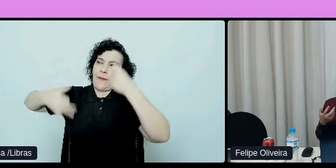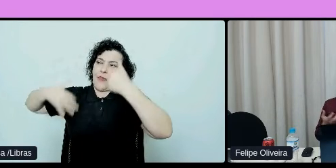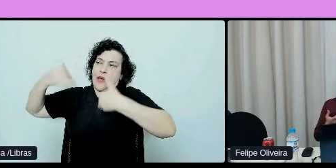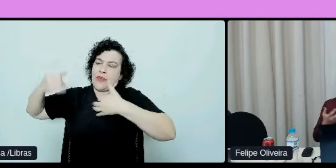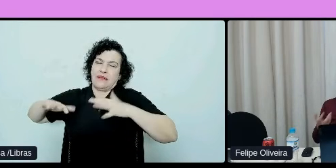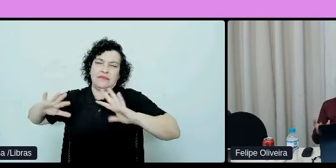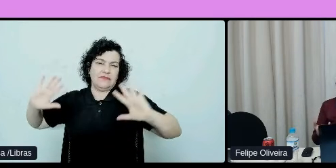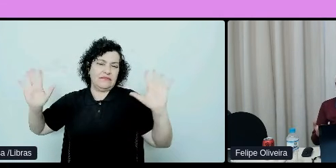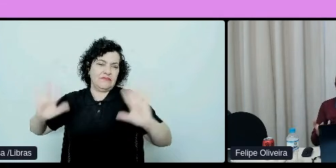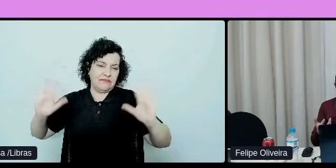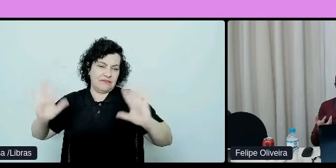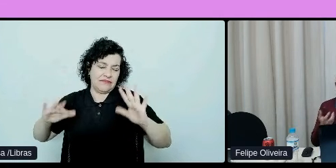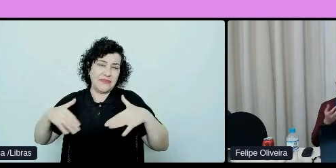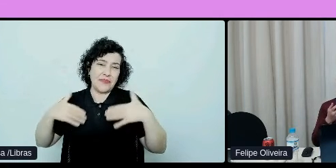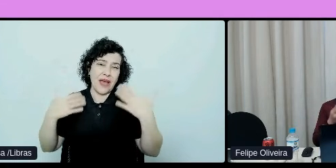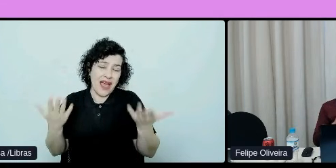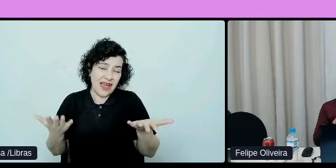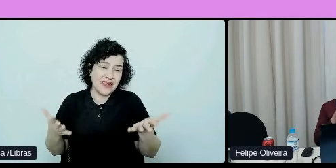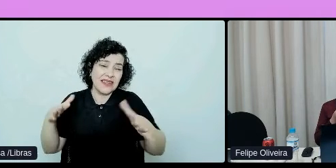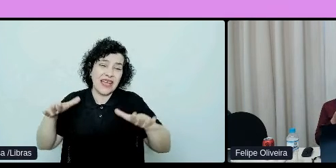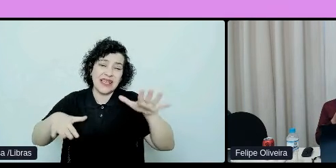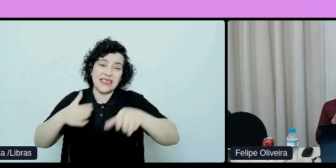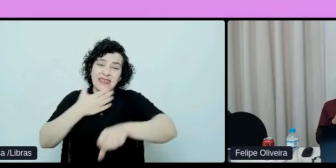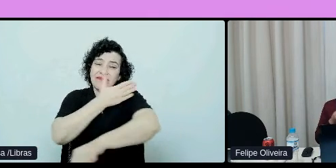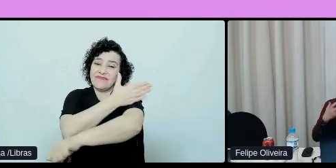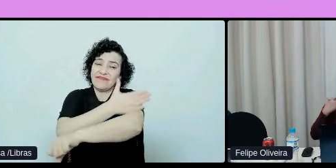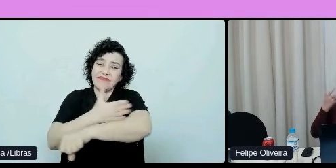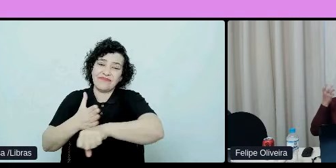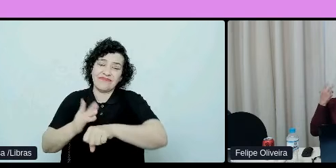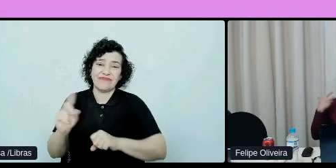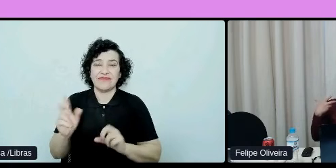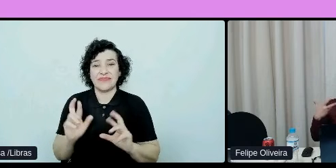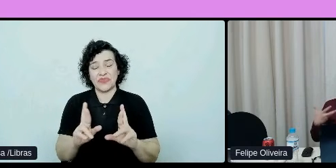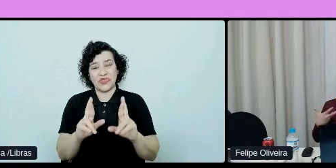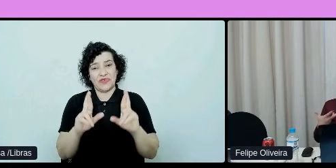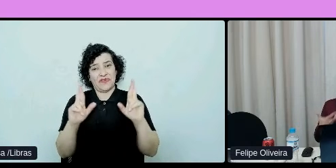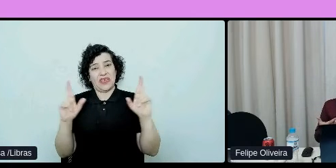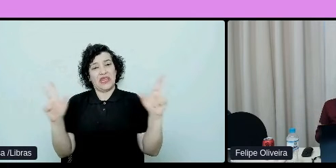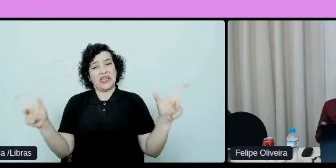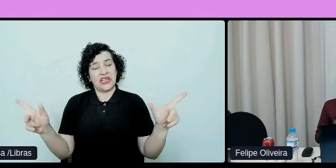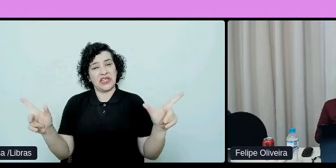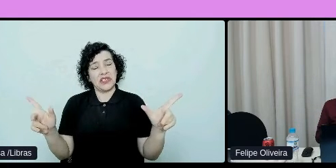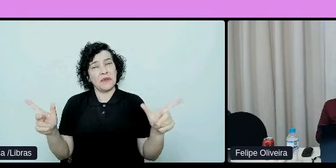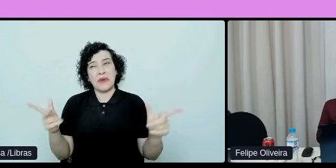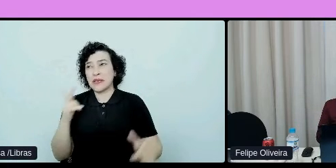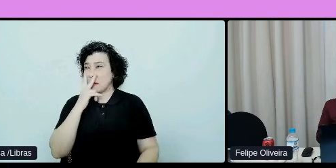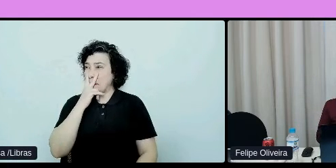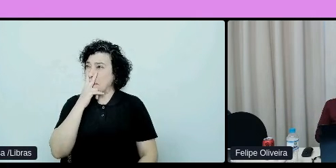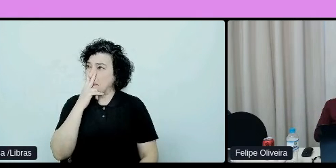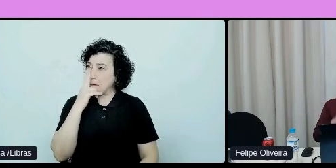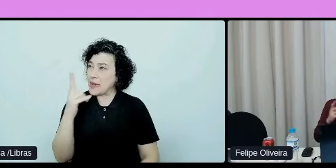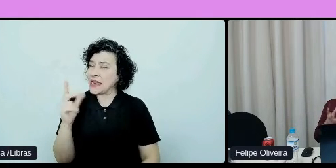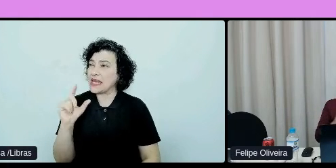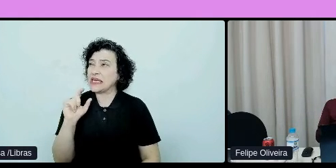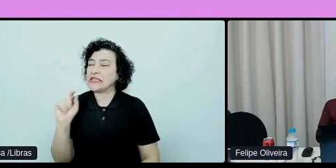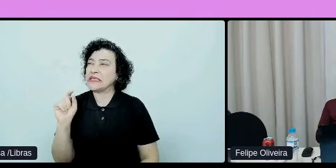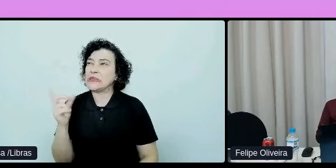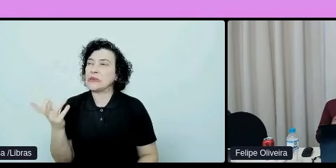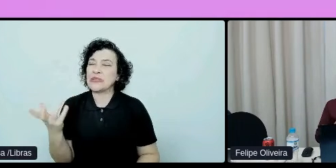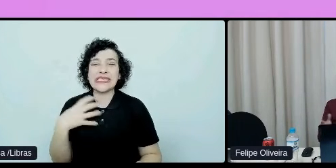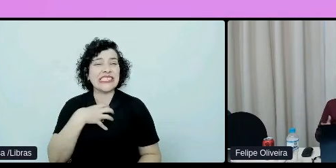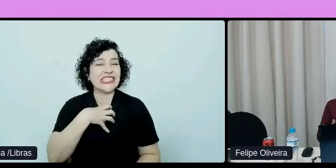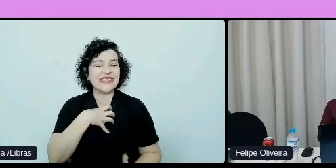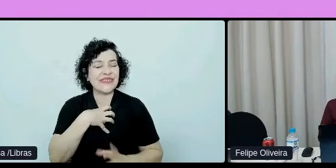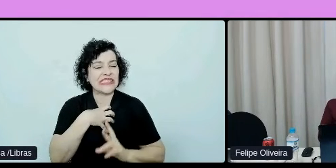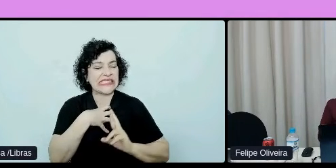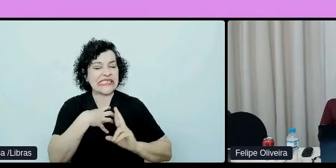como a gente não está tão acostumado, ou como é uma coisa diferente, ou às vezes o nosso estado mental, né, tá num nível de sensibilidade diferente, a gente acha